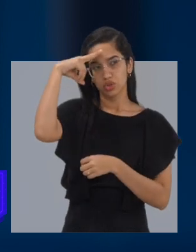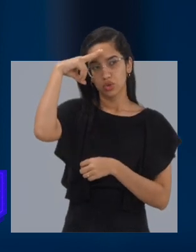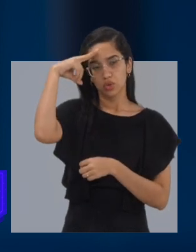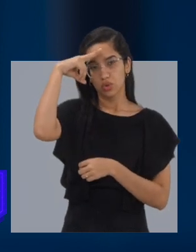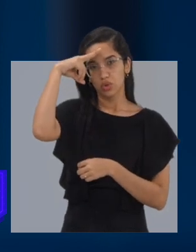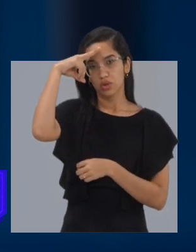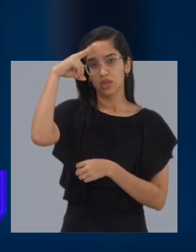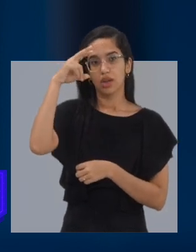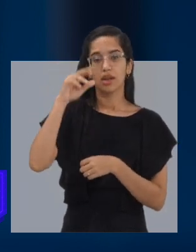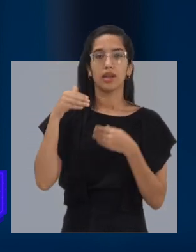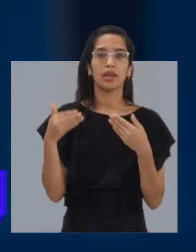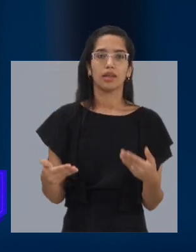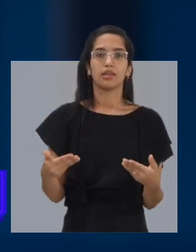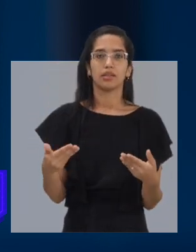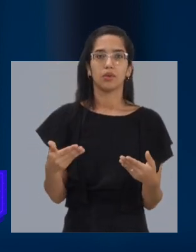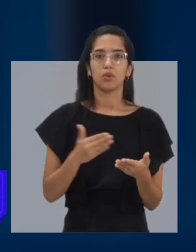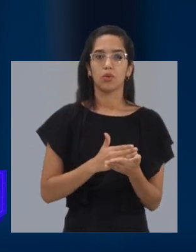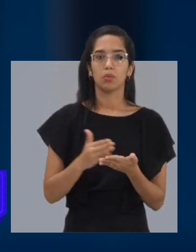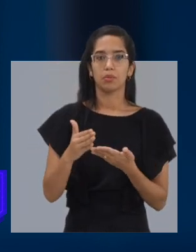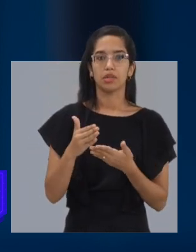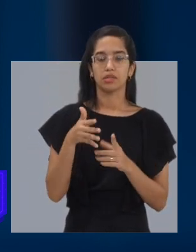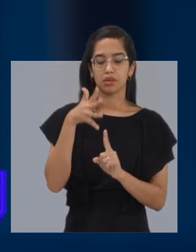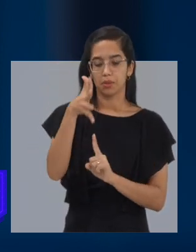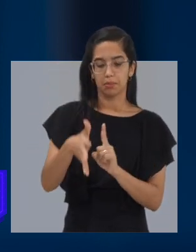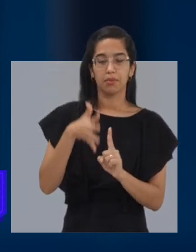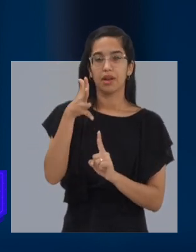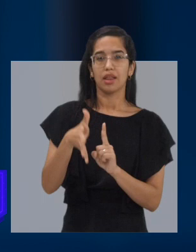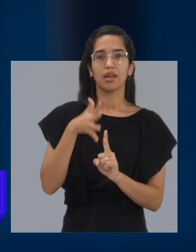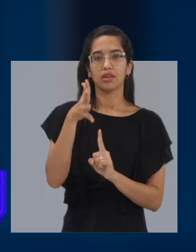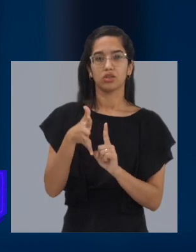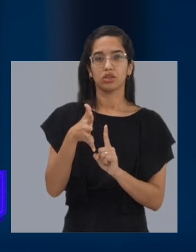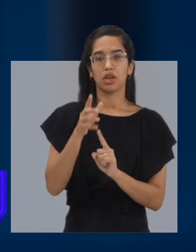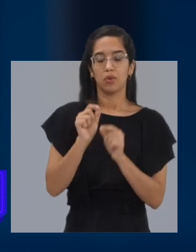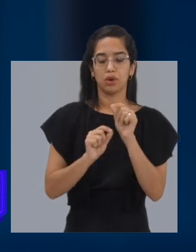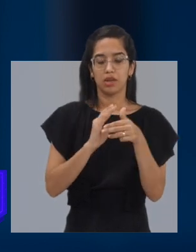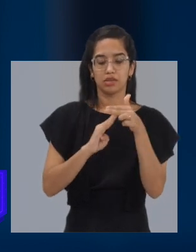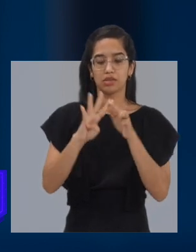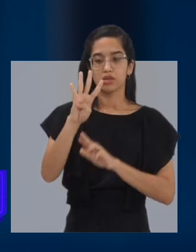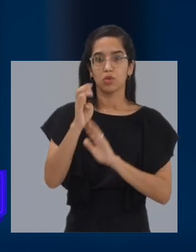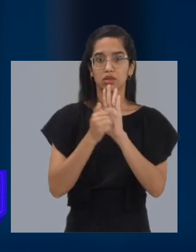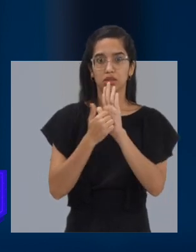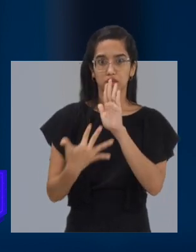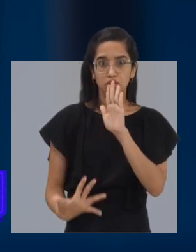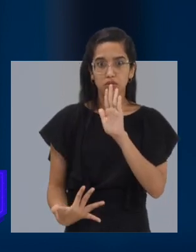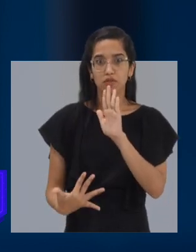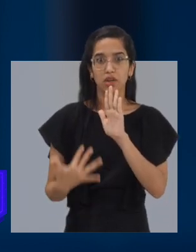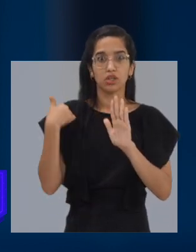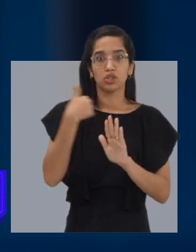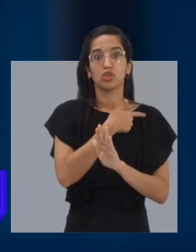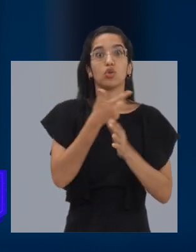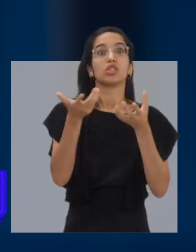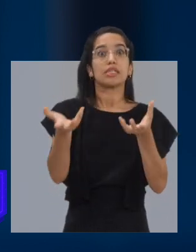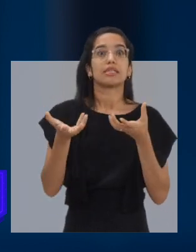começa com essa palestra. Nós vamos trabalhar nessas 4 atividades alguns eixos que nós queremos lá no Museu